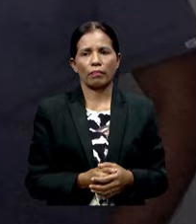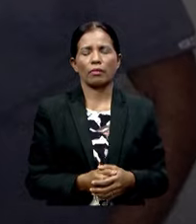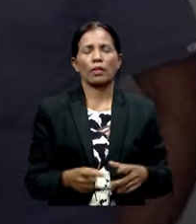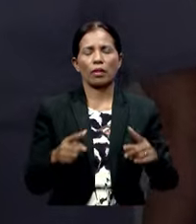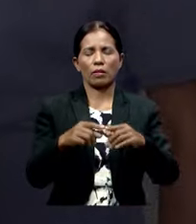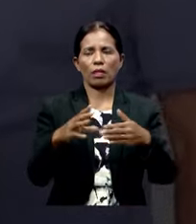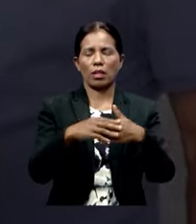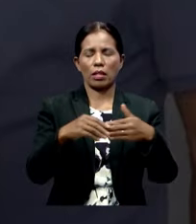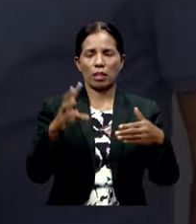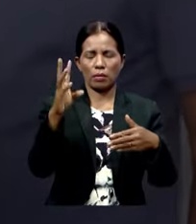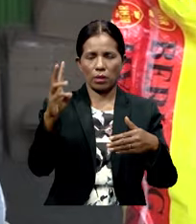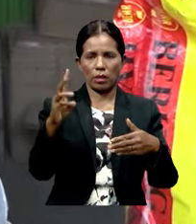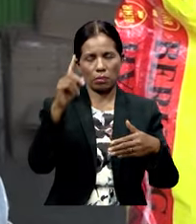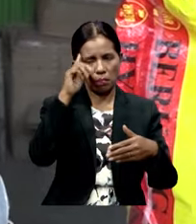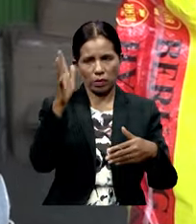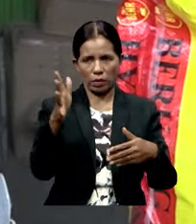6,50 quilos.